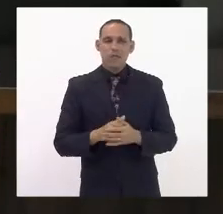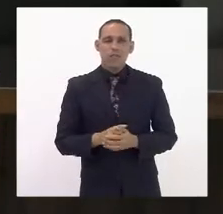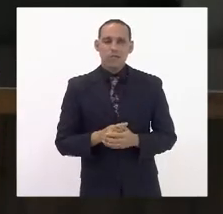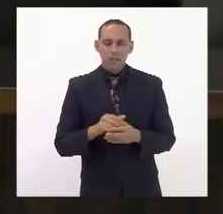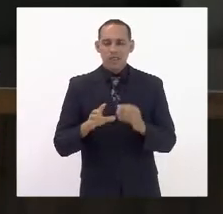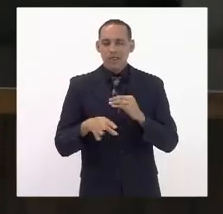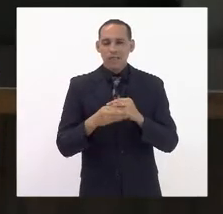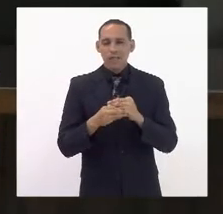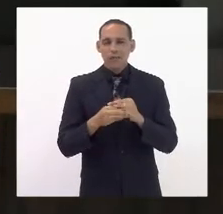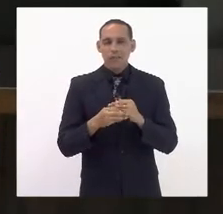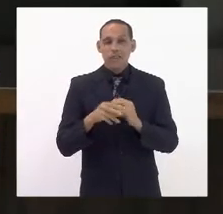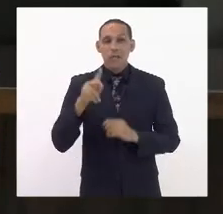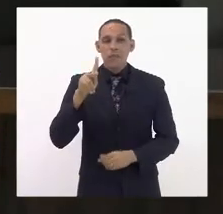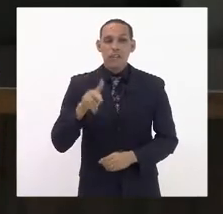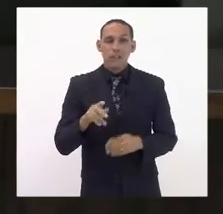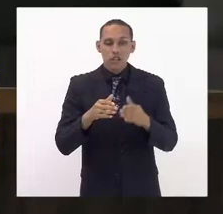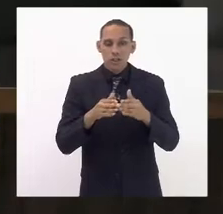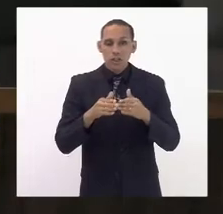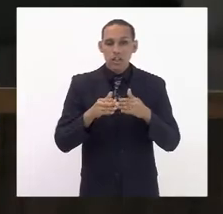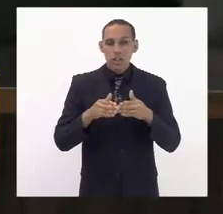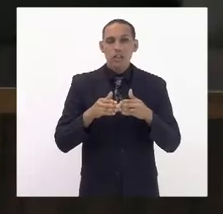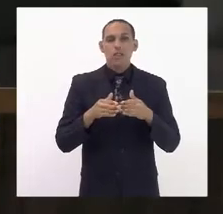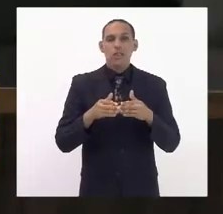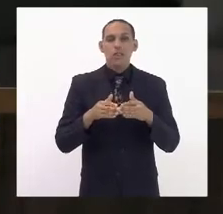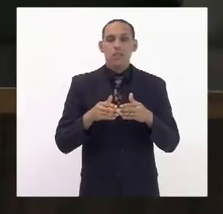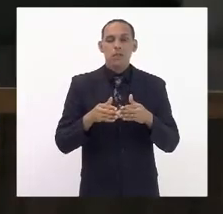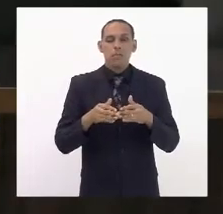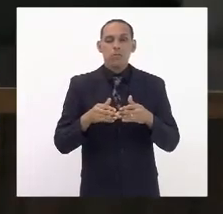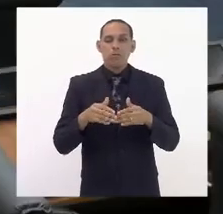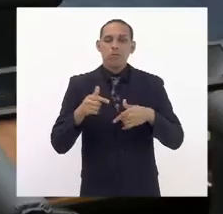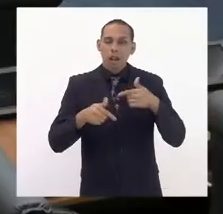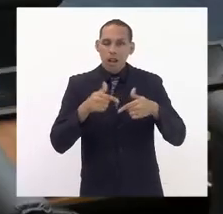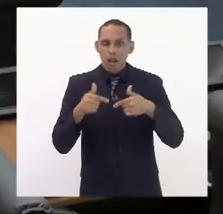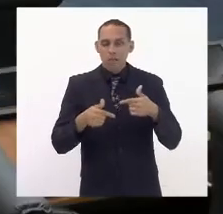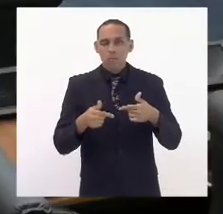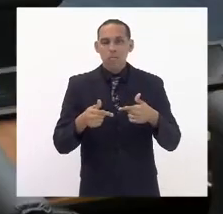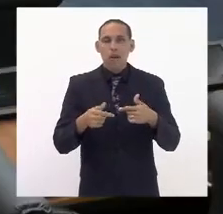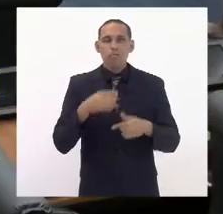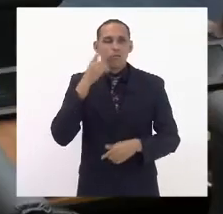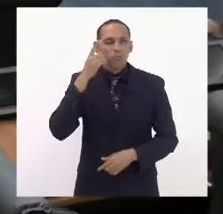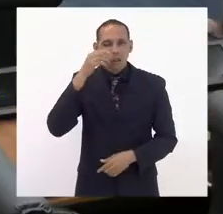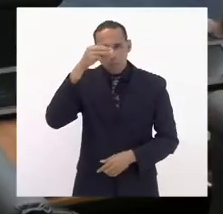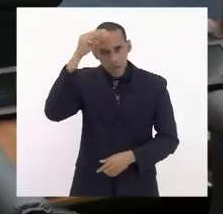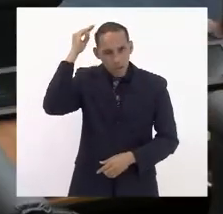Acrescenta. Presidente, chama os trabalhos à ordem, deputado Márcio Pacheco.